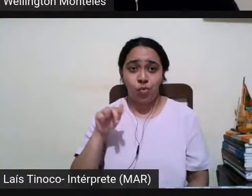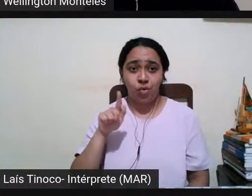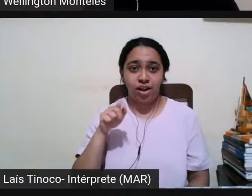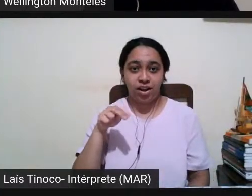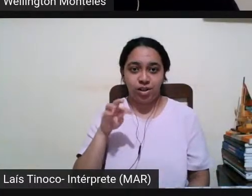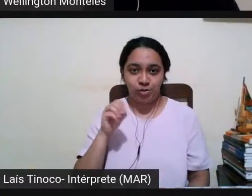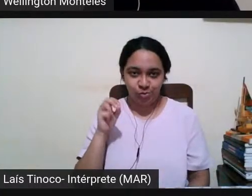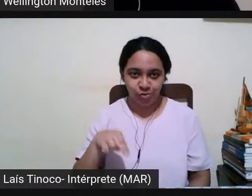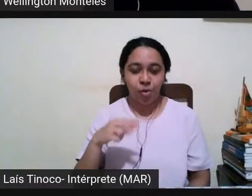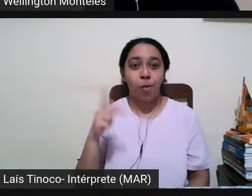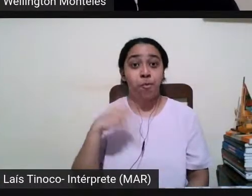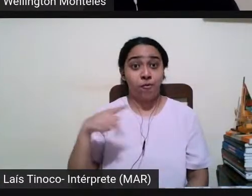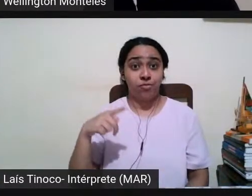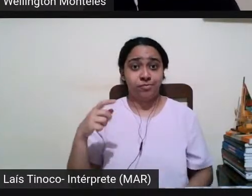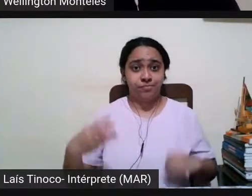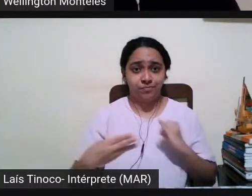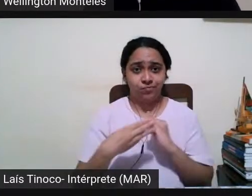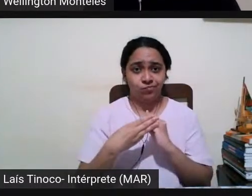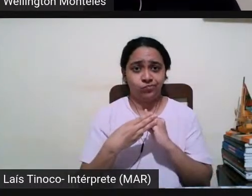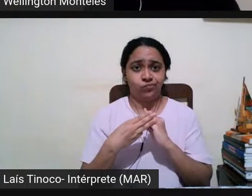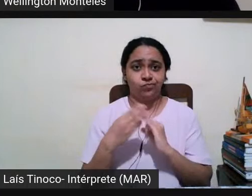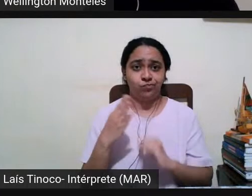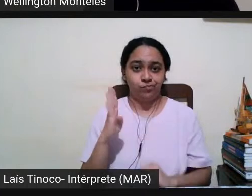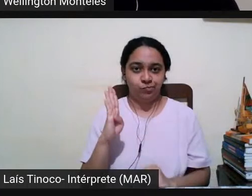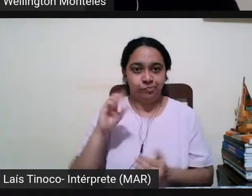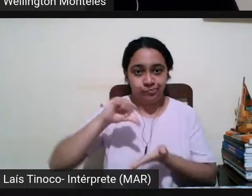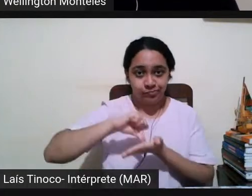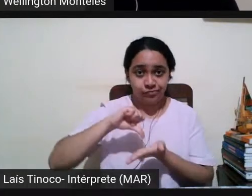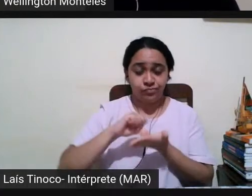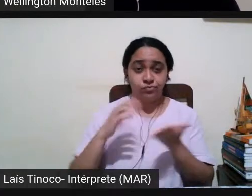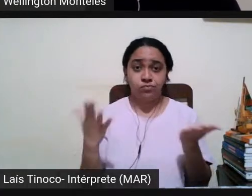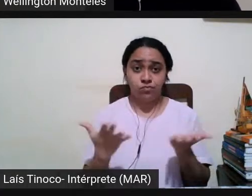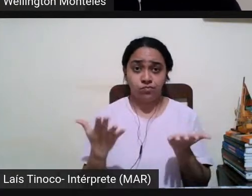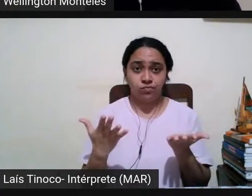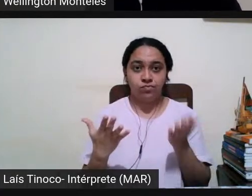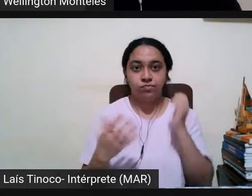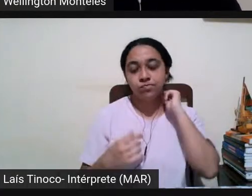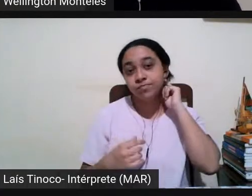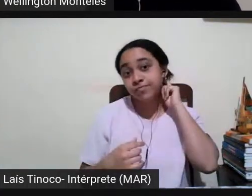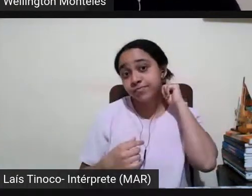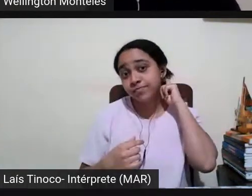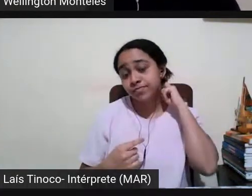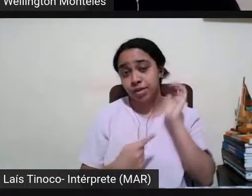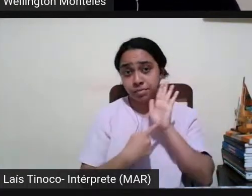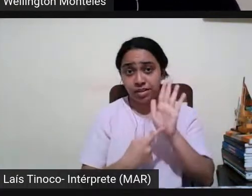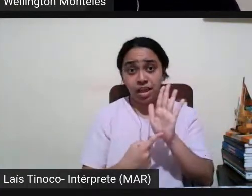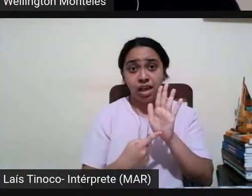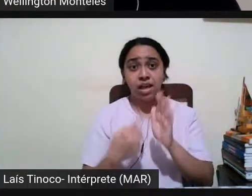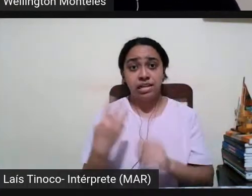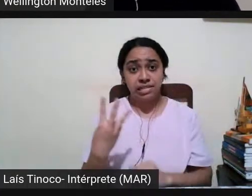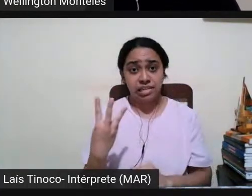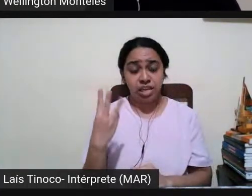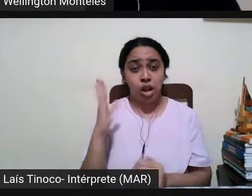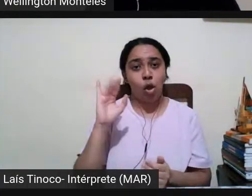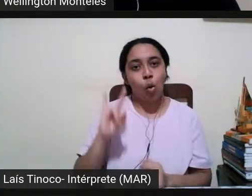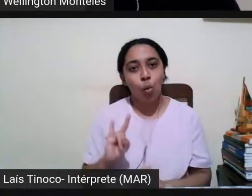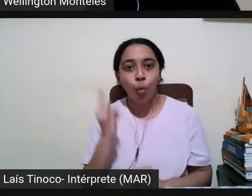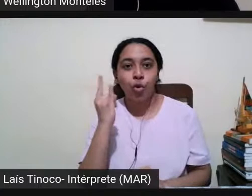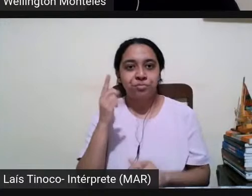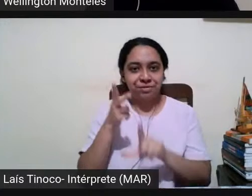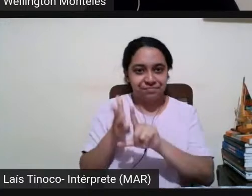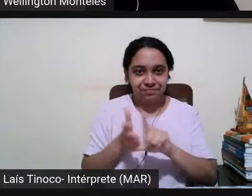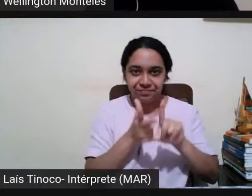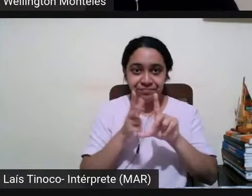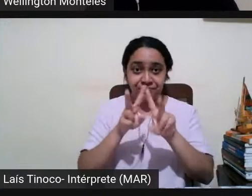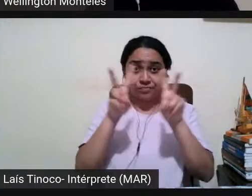ifma-campus Bacabal será apresentada a mostra terceira e última live live